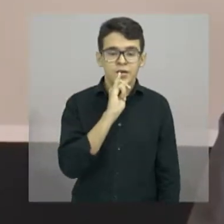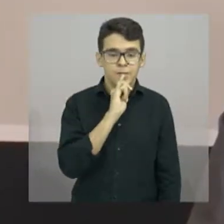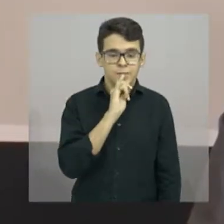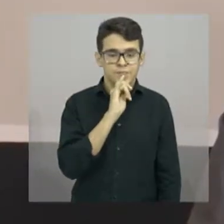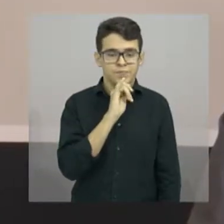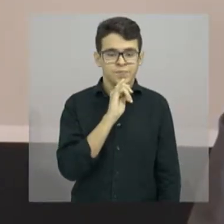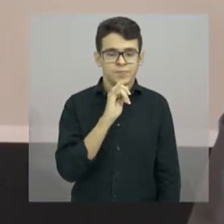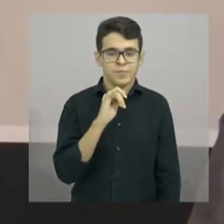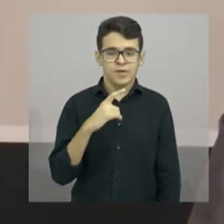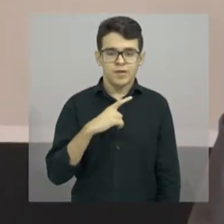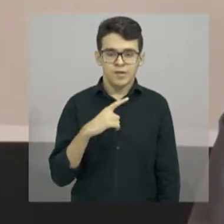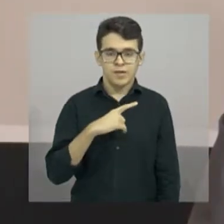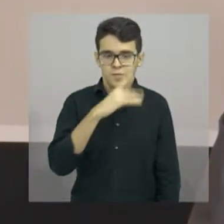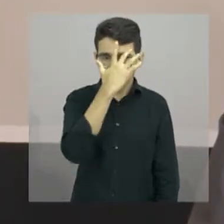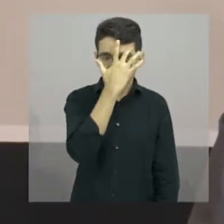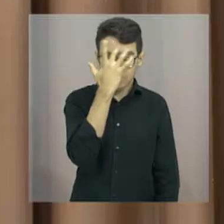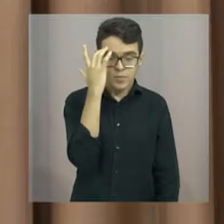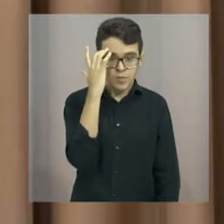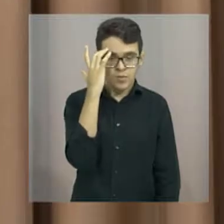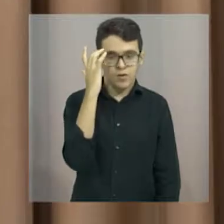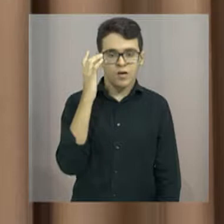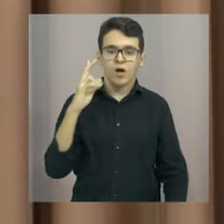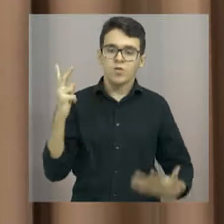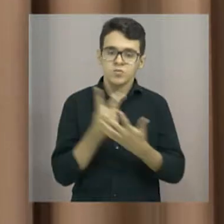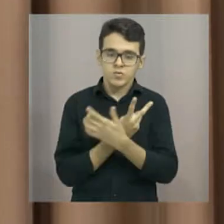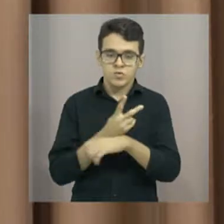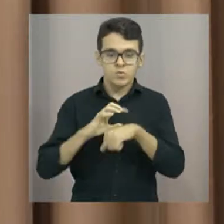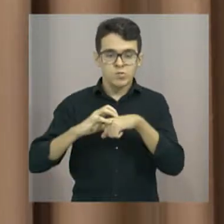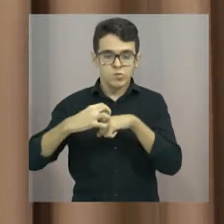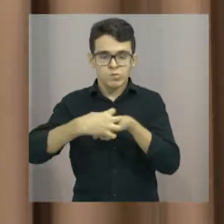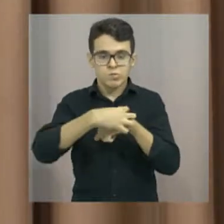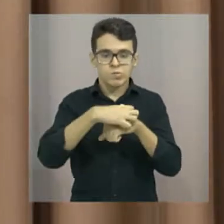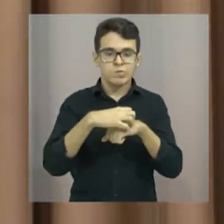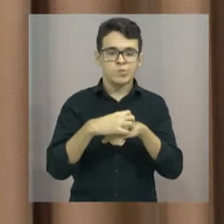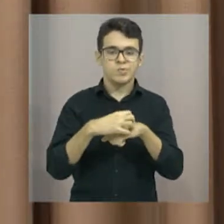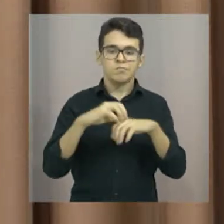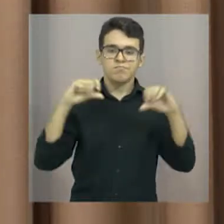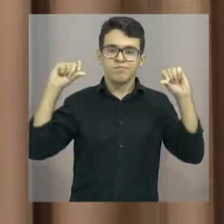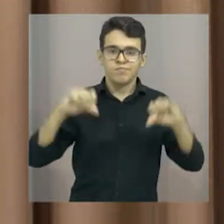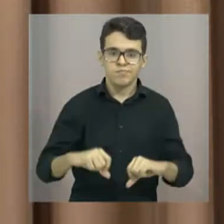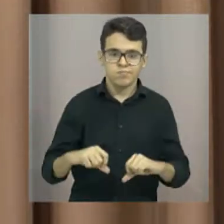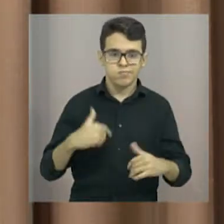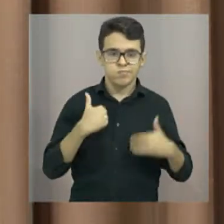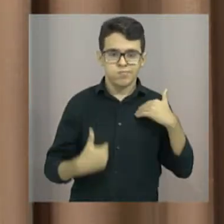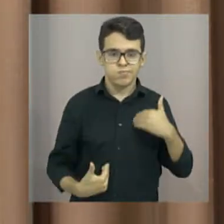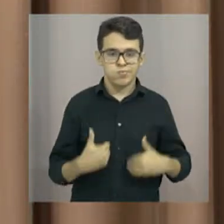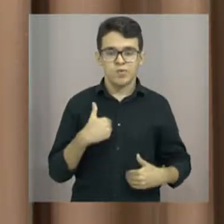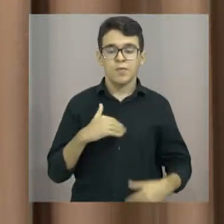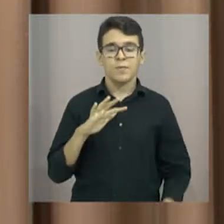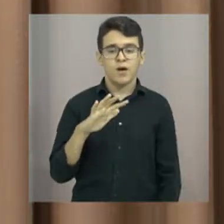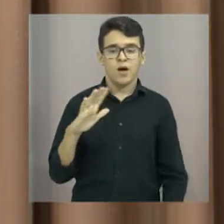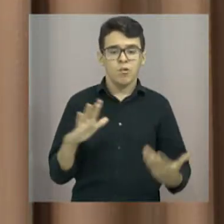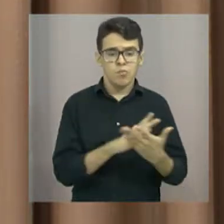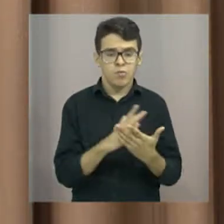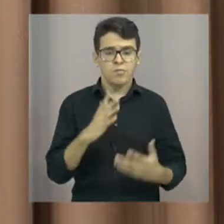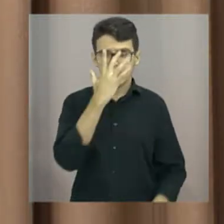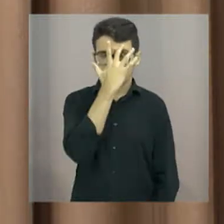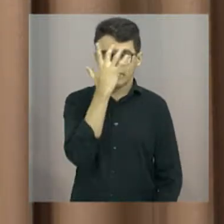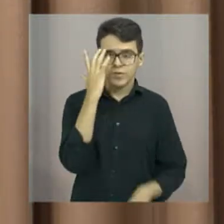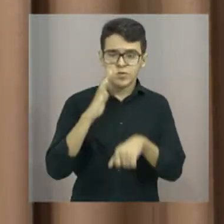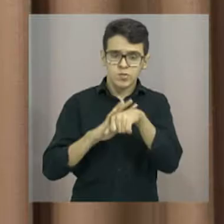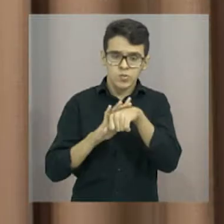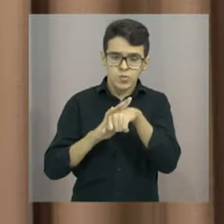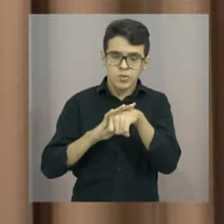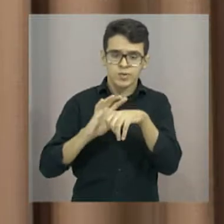quem sofreu maiores consequências, mas mesmo aquelas pessoas que tiveram a doença com dores relativamente não tão